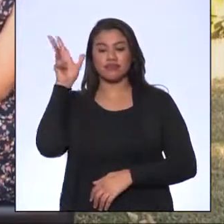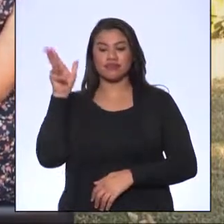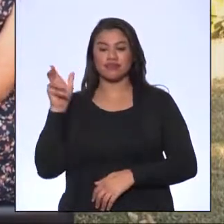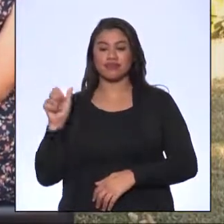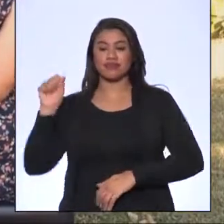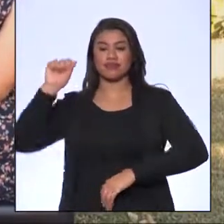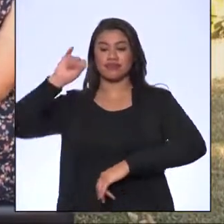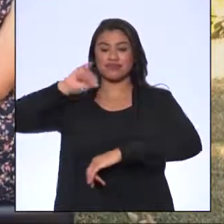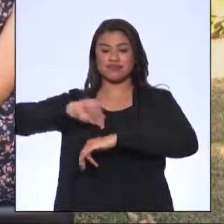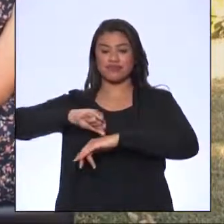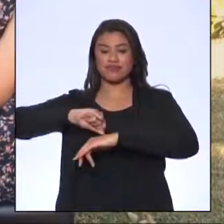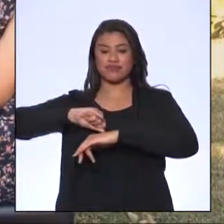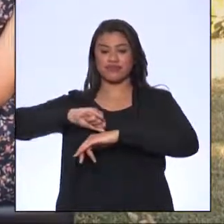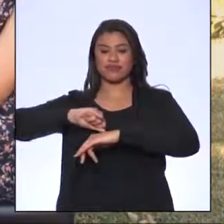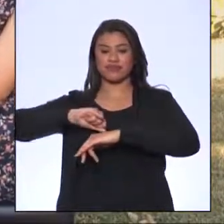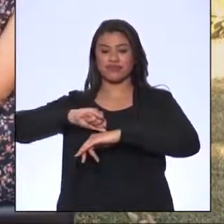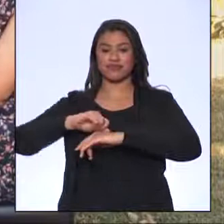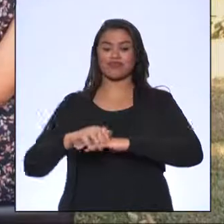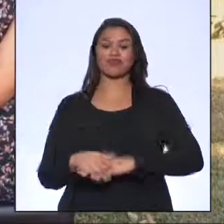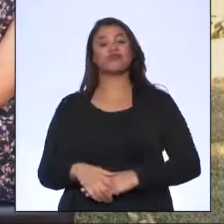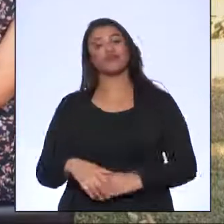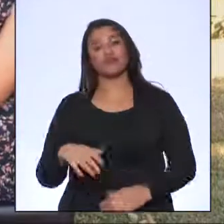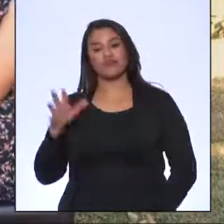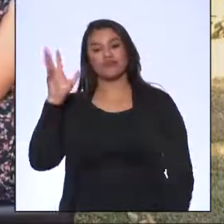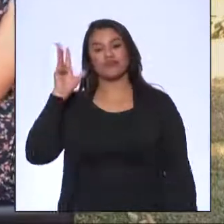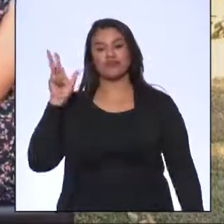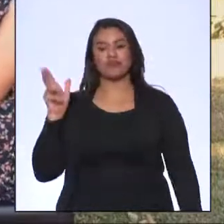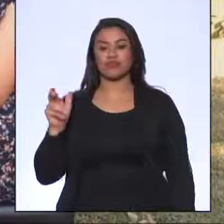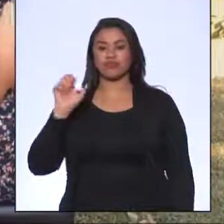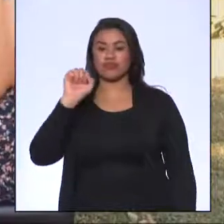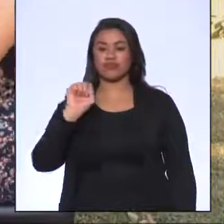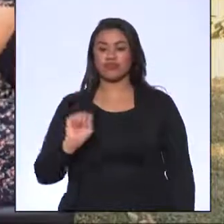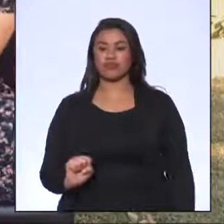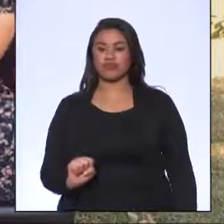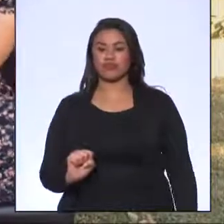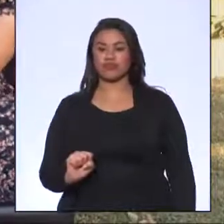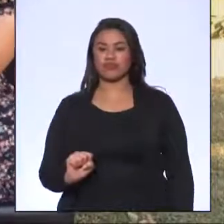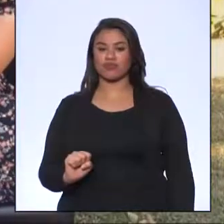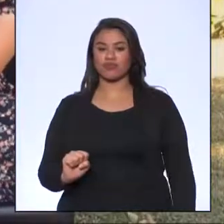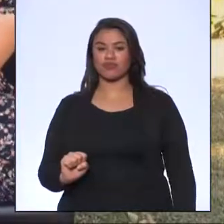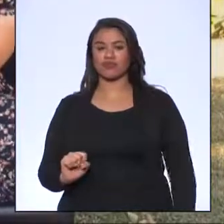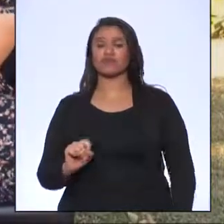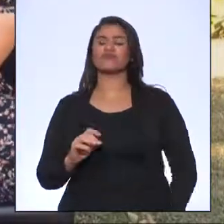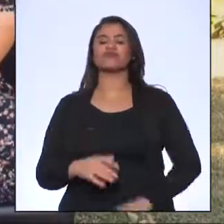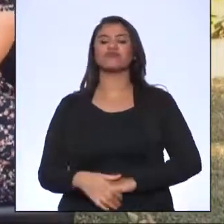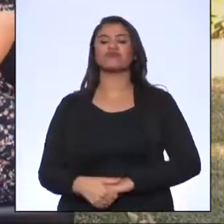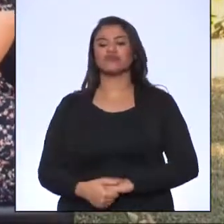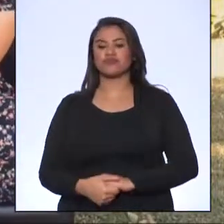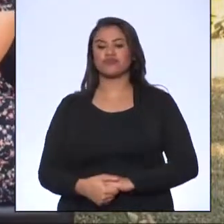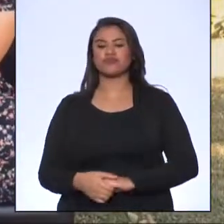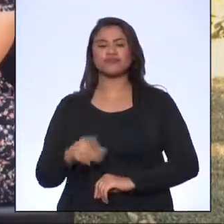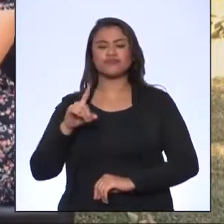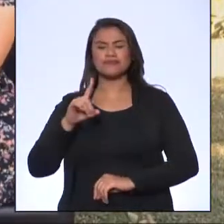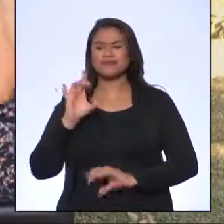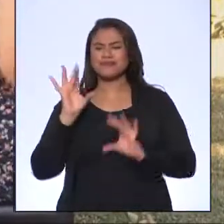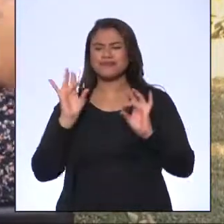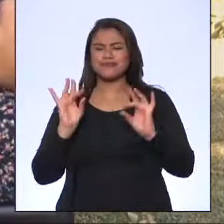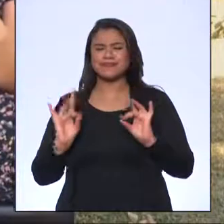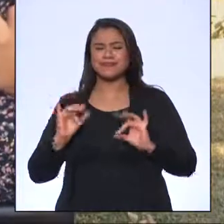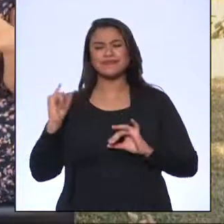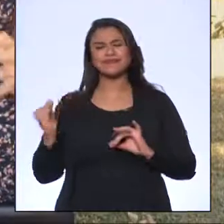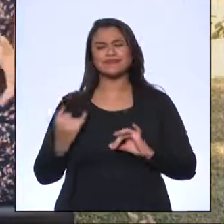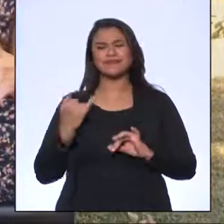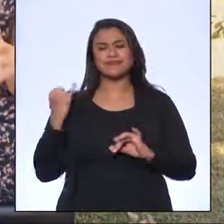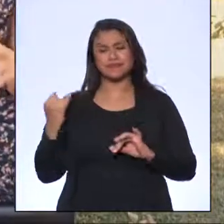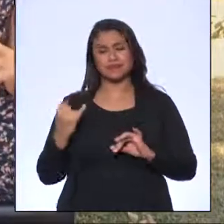e África Meridional ou África do Sul. Aqui um detalhe muito importante.